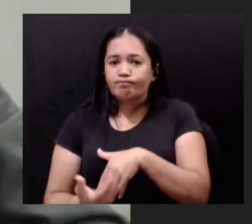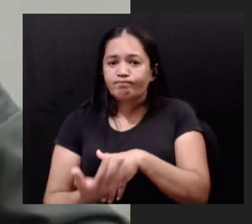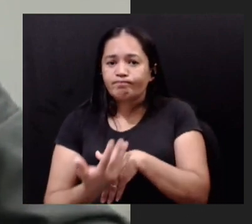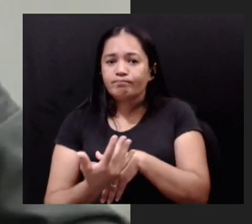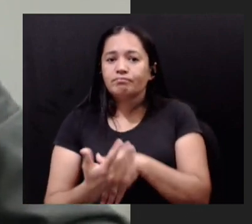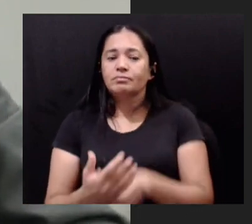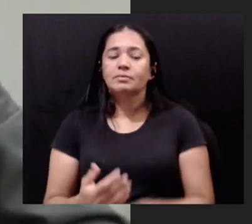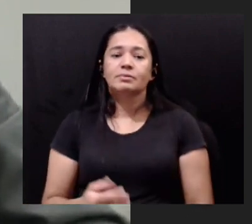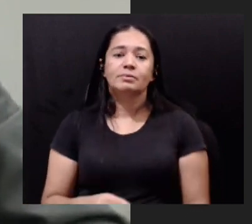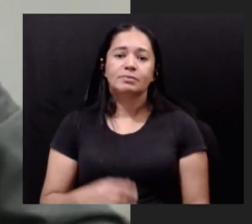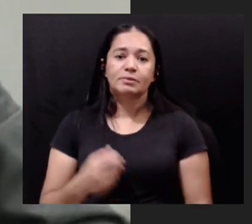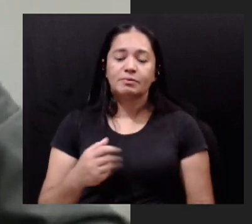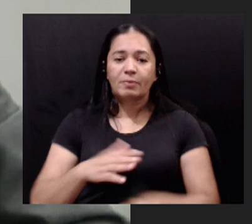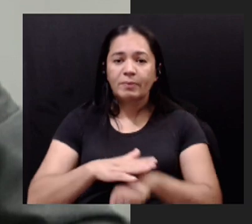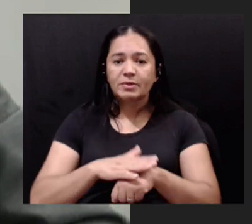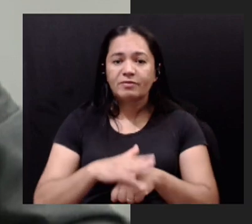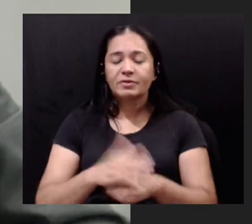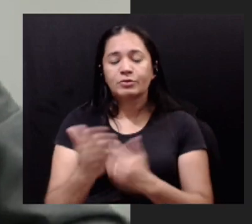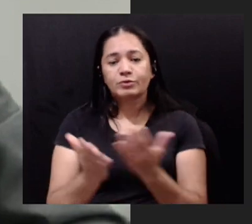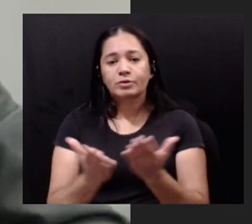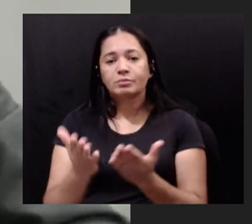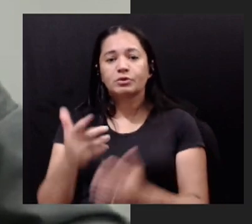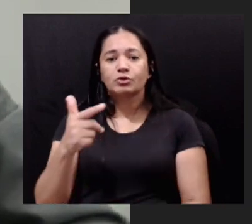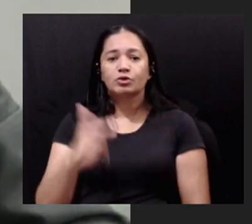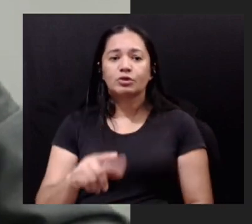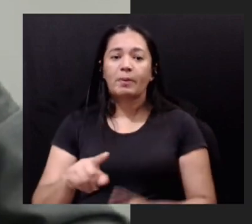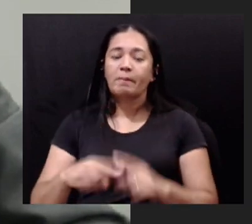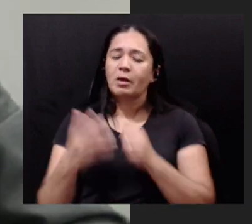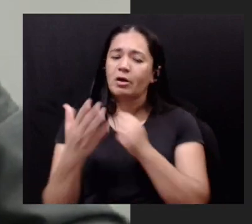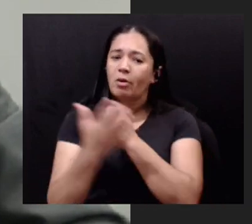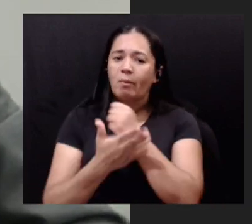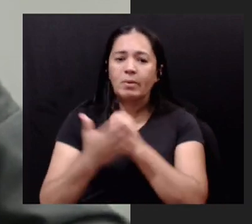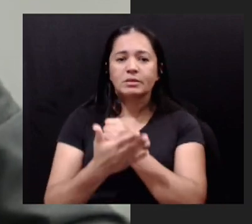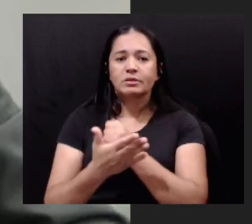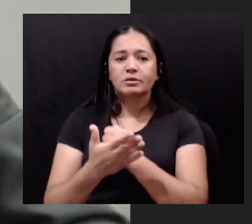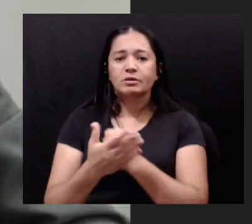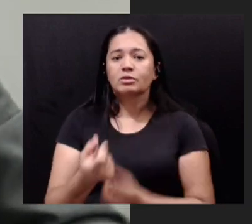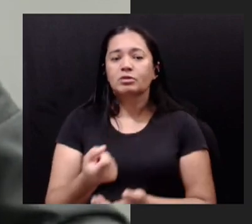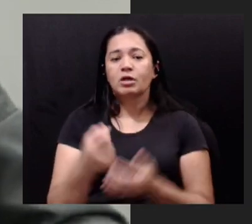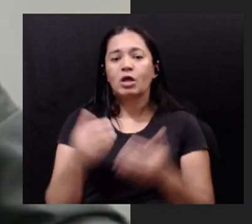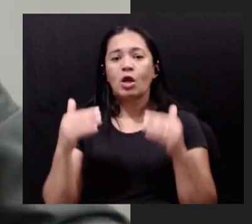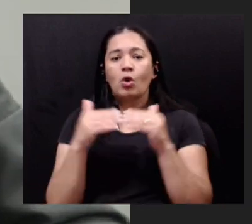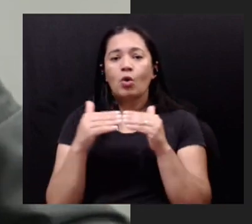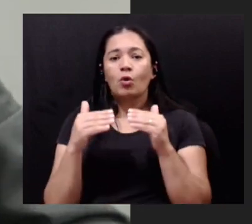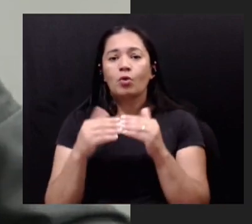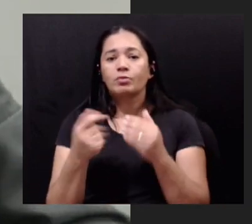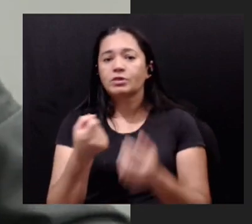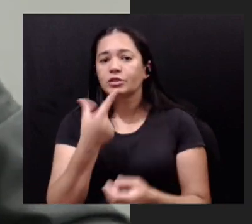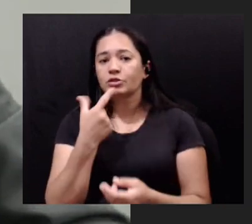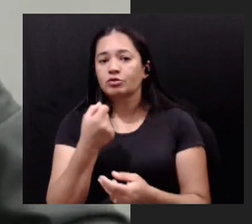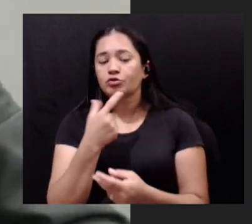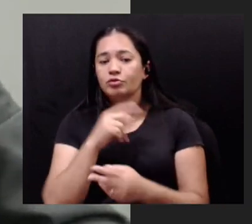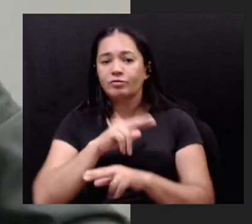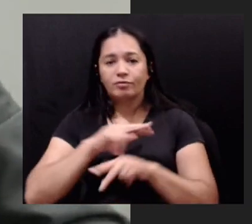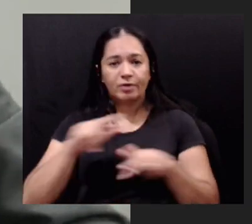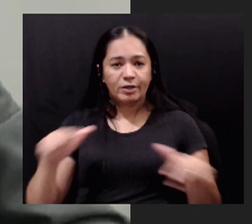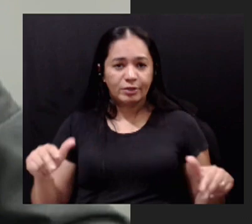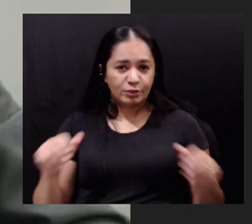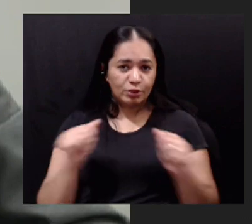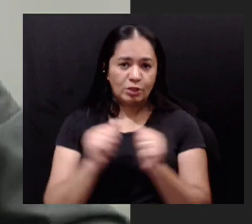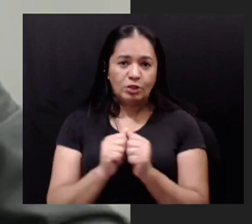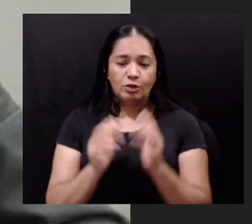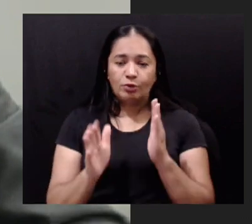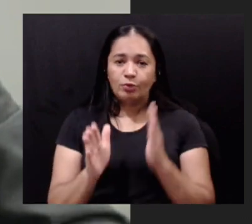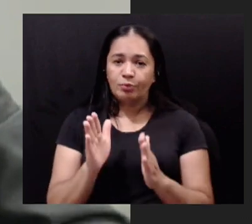feito um retratamento, mas basicamente é a combinação de antibióticos durante um determinado período, que